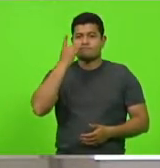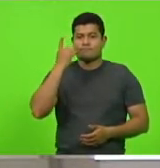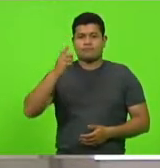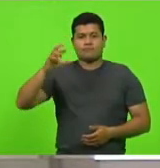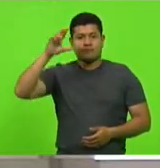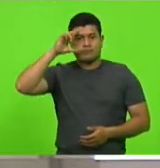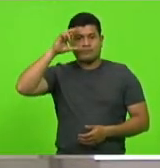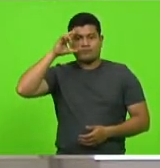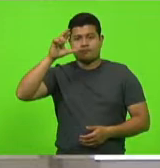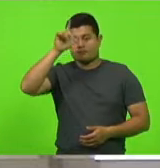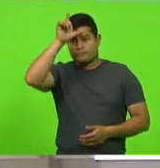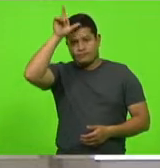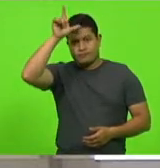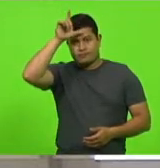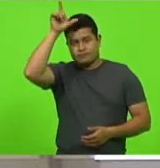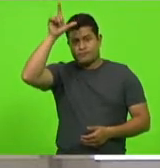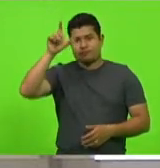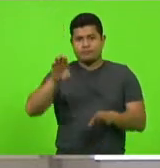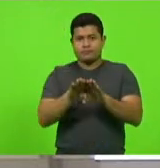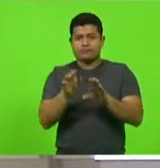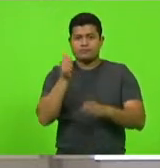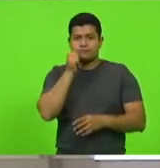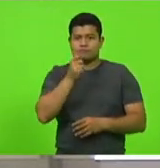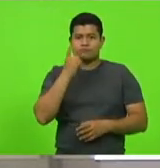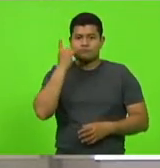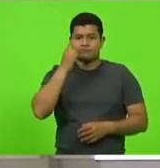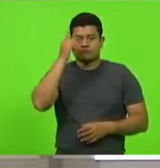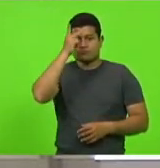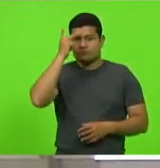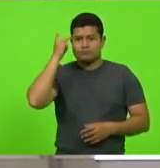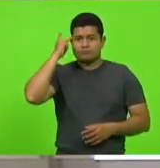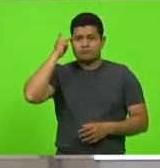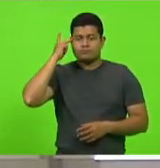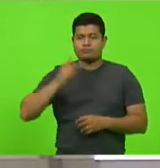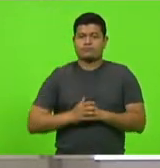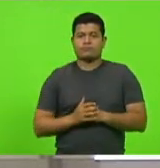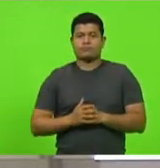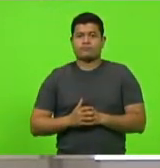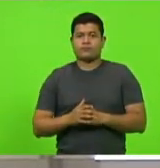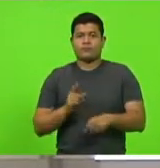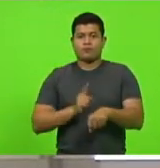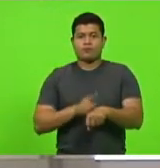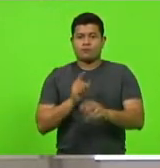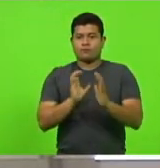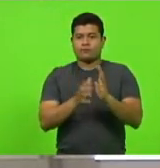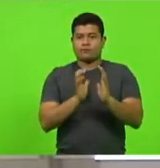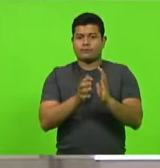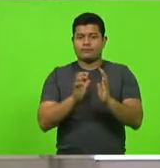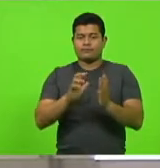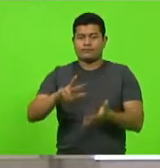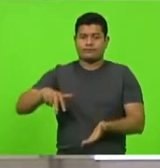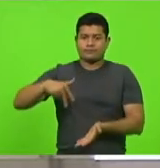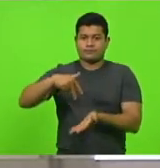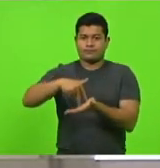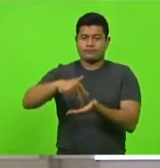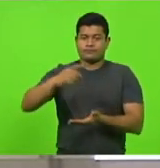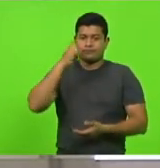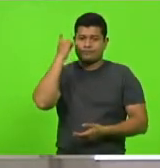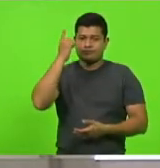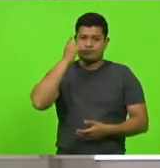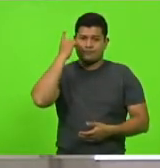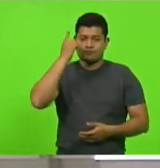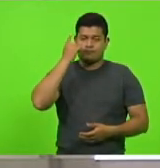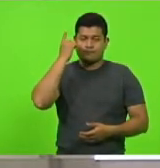Ricardo Alba, Sargento Lima e a senhora deputada Paulinha. Grande expediente. Nesse horário destinado aos partidos